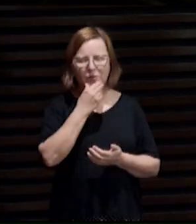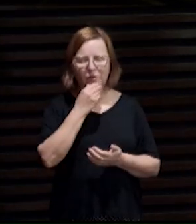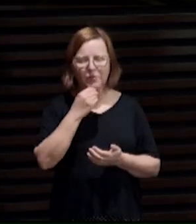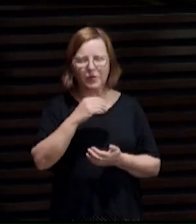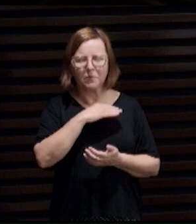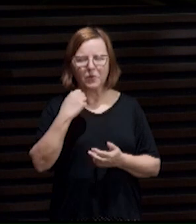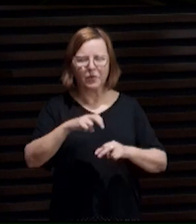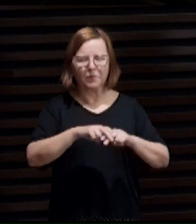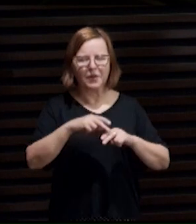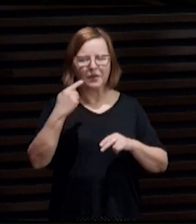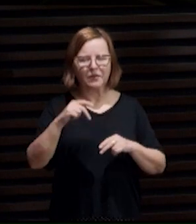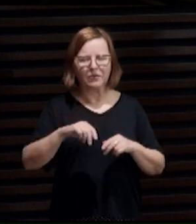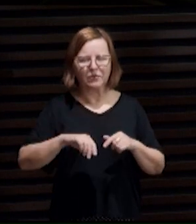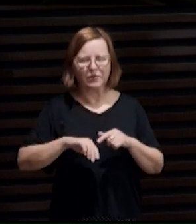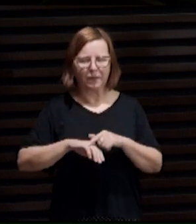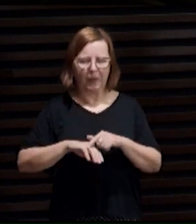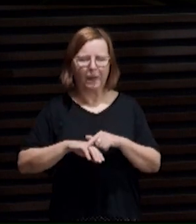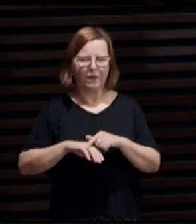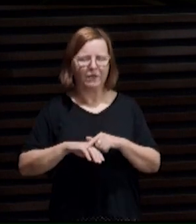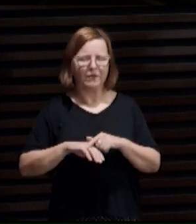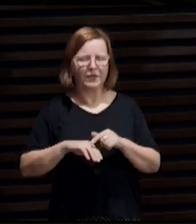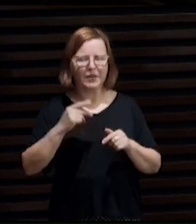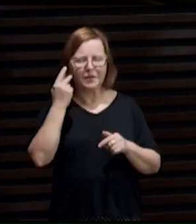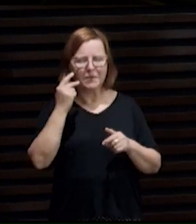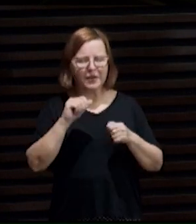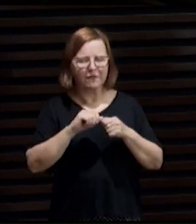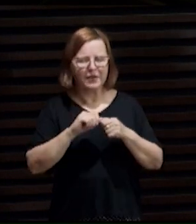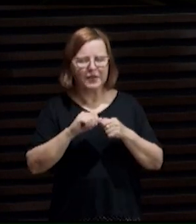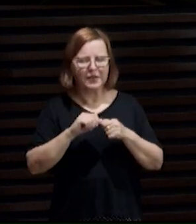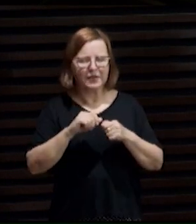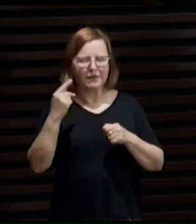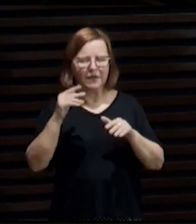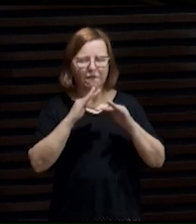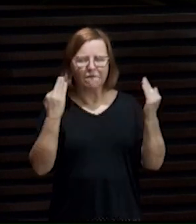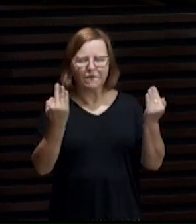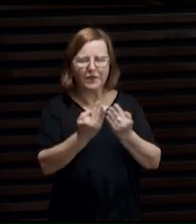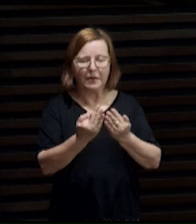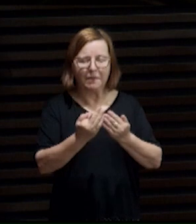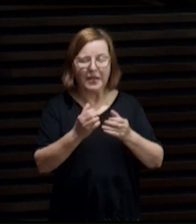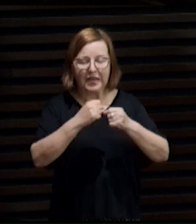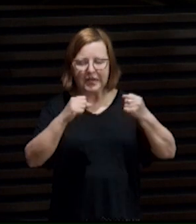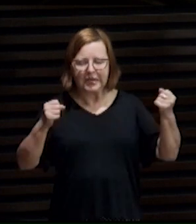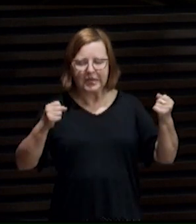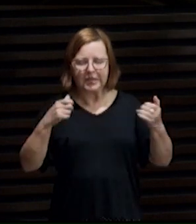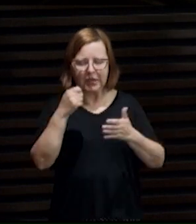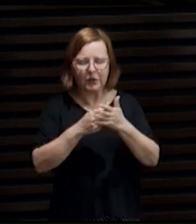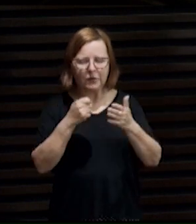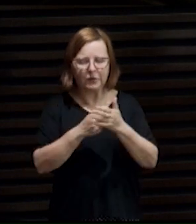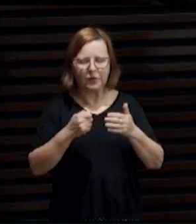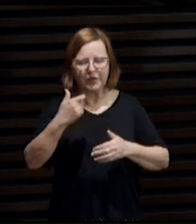sua noiva e que, para fazer grande a sua família, lutou e venceu todos os